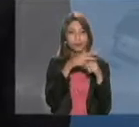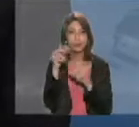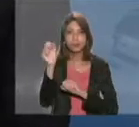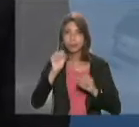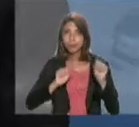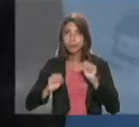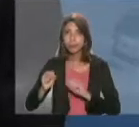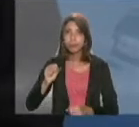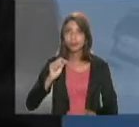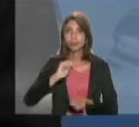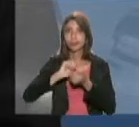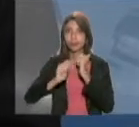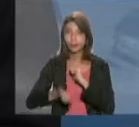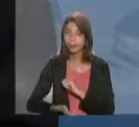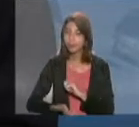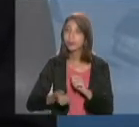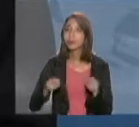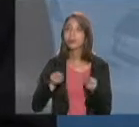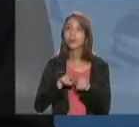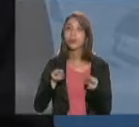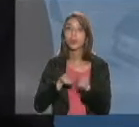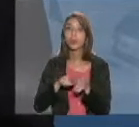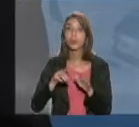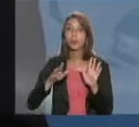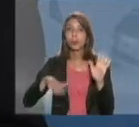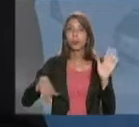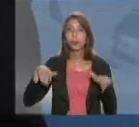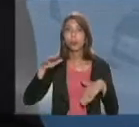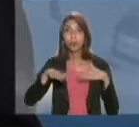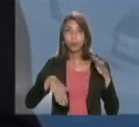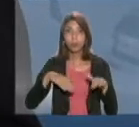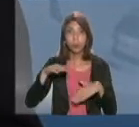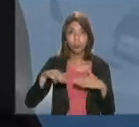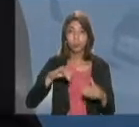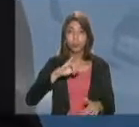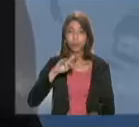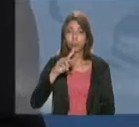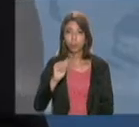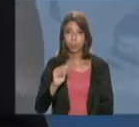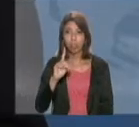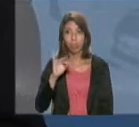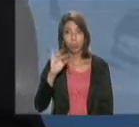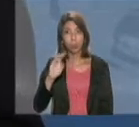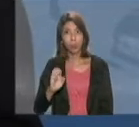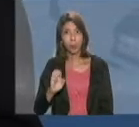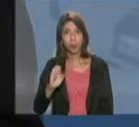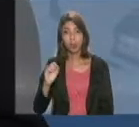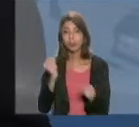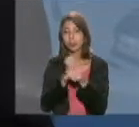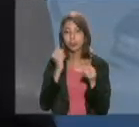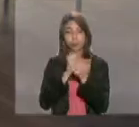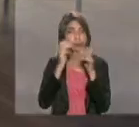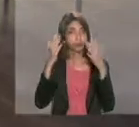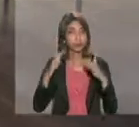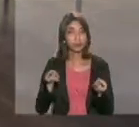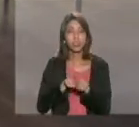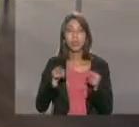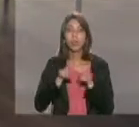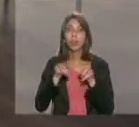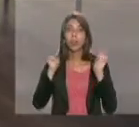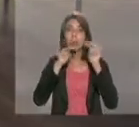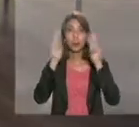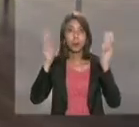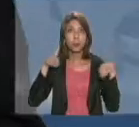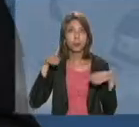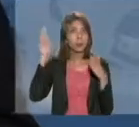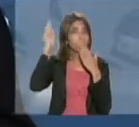do estádio de atletismo Cério de Barros e o parque aquático Júlio Delamare, que não foram demolidos. E nem o Museu do Índio. E nem o Museu do Índio,